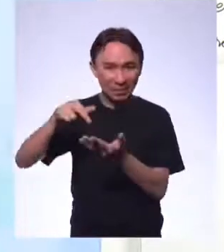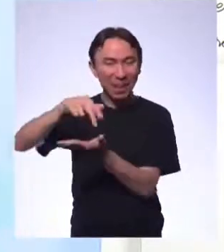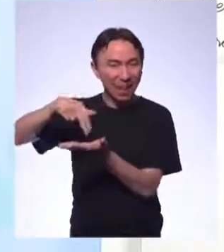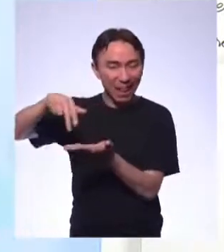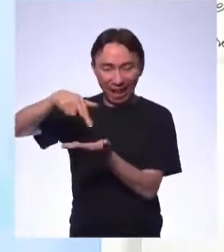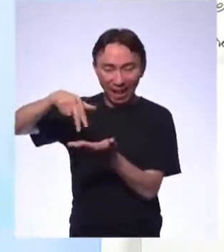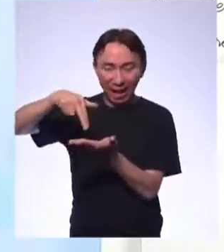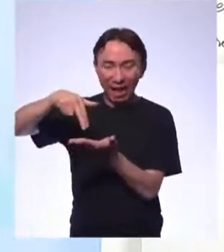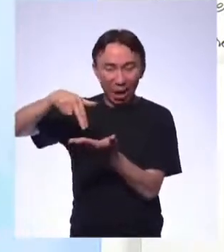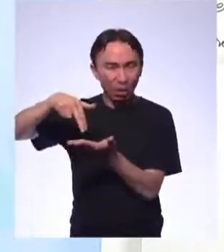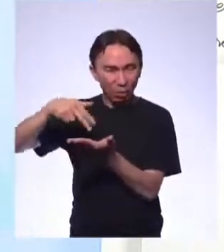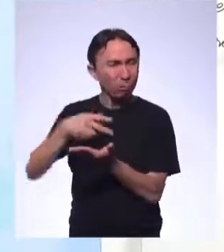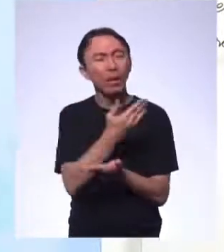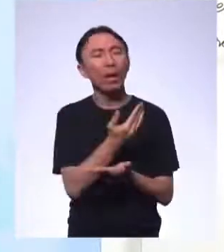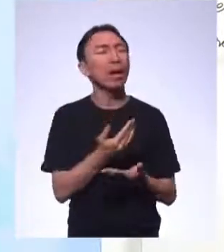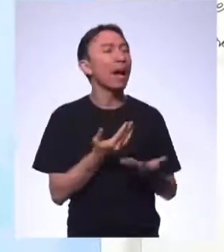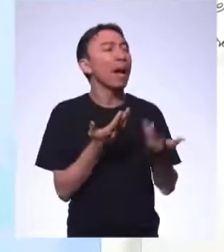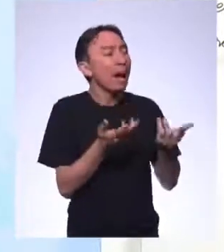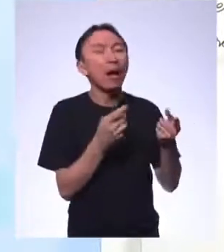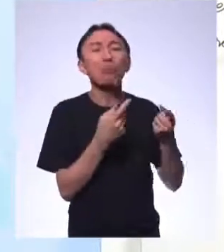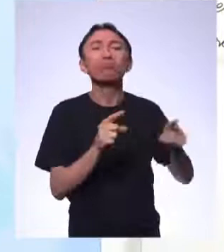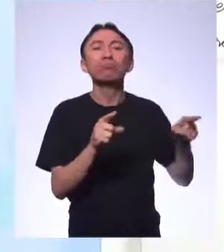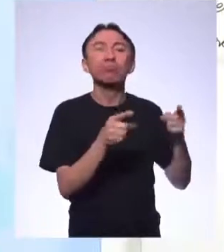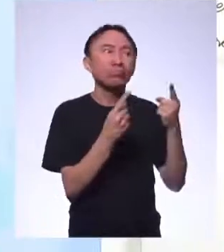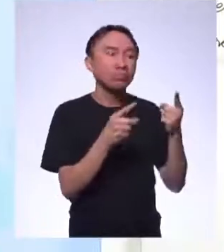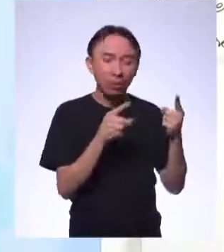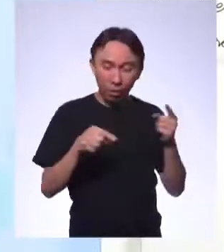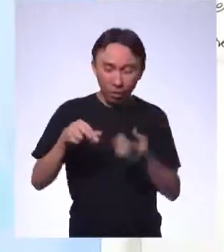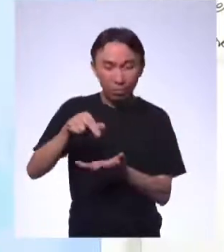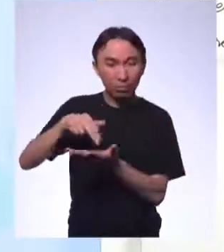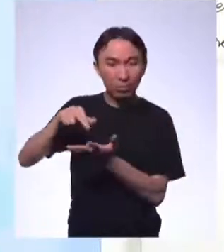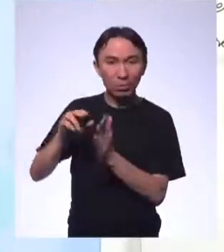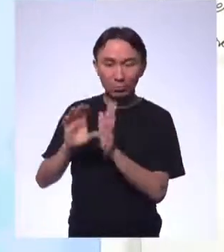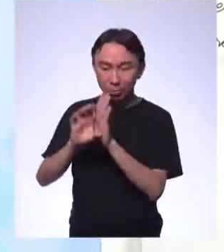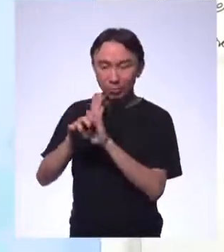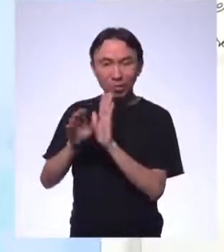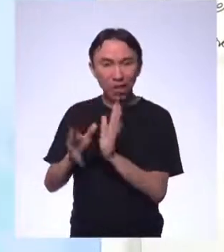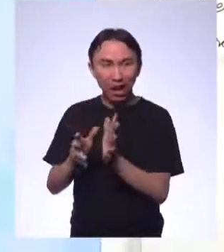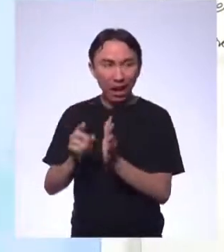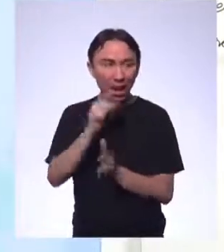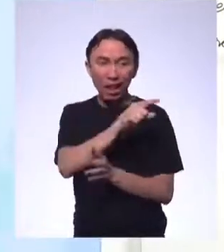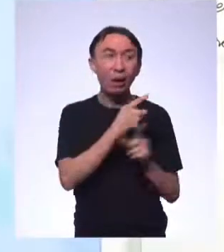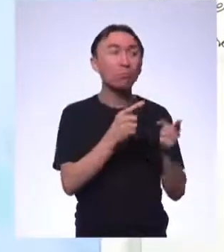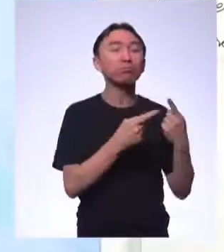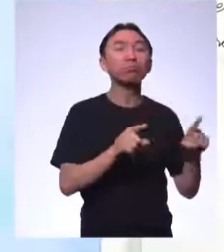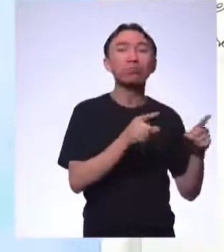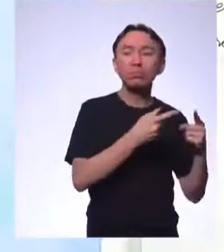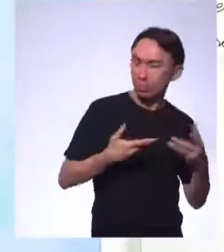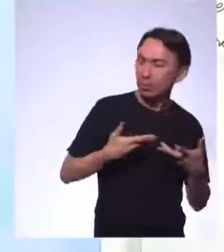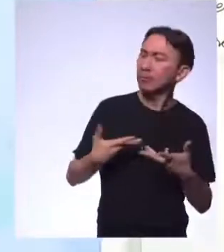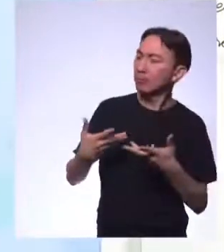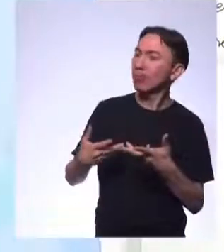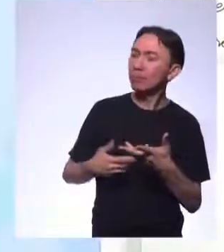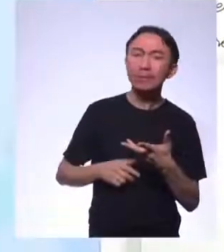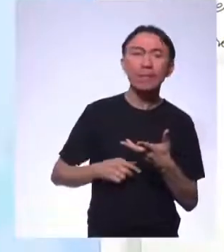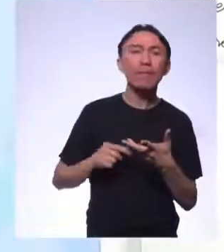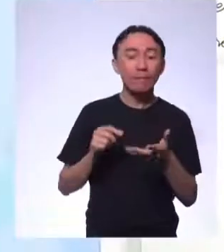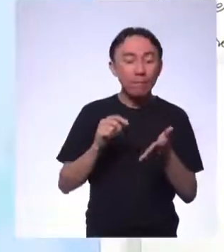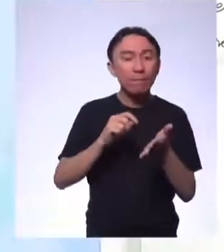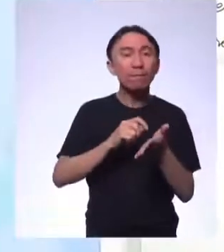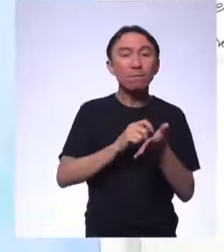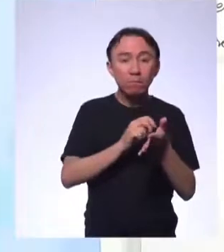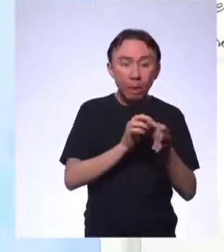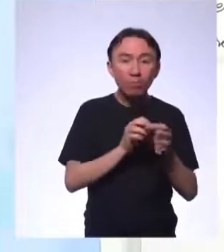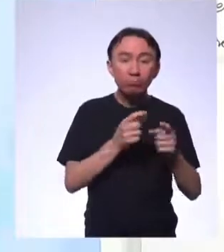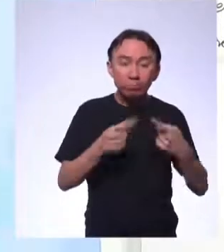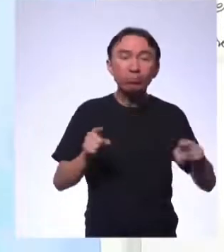todo um conceito, todo o enredo da história daquele balé, e Tchaikovsky, então, foi convidado, né, foi contratado para escrever a